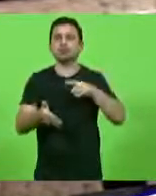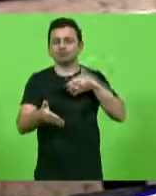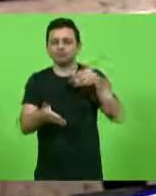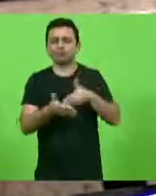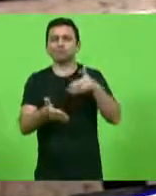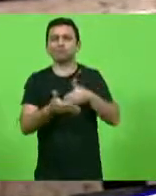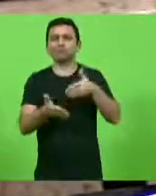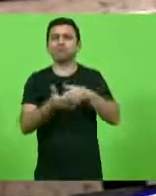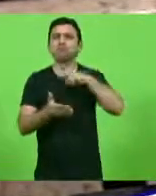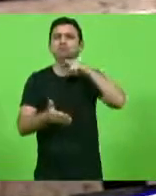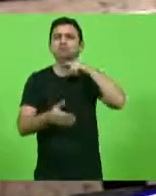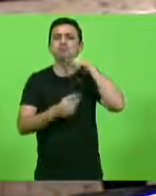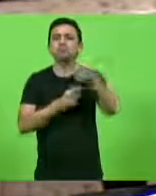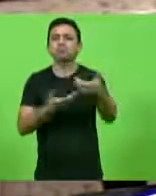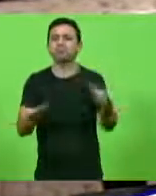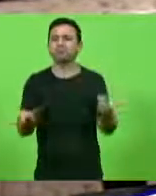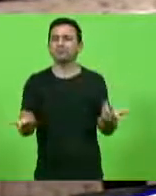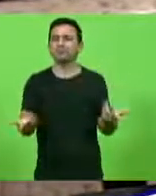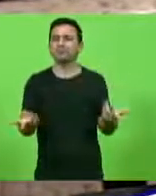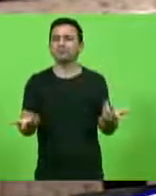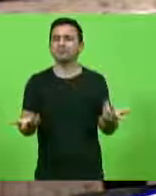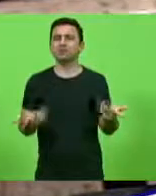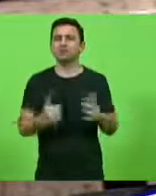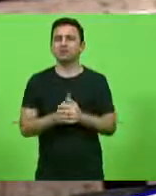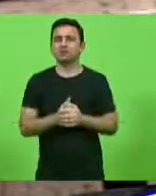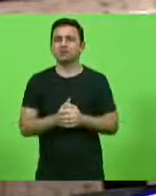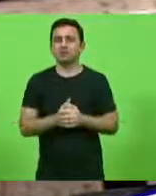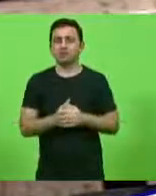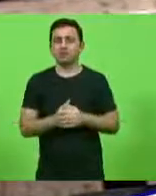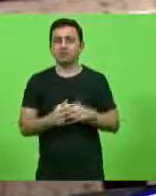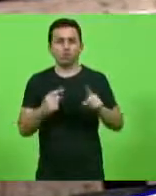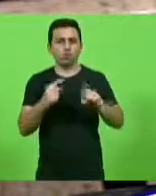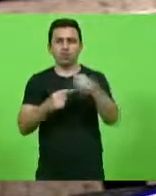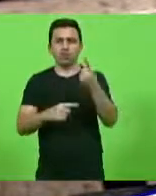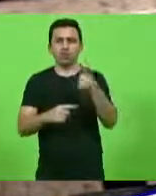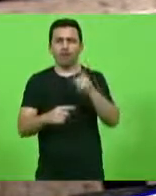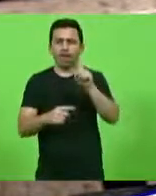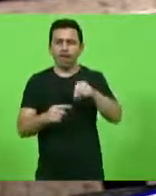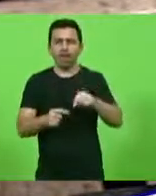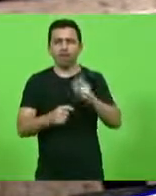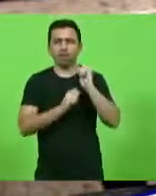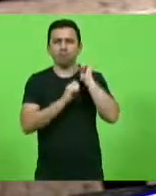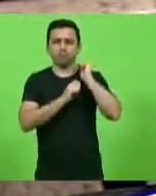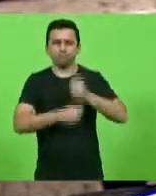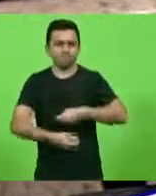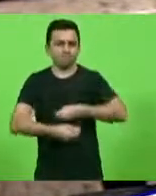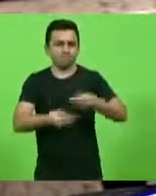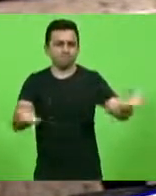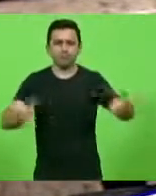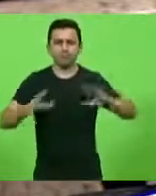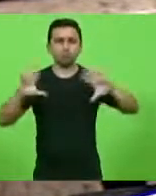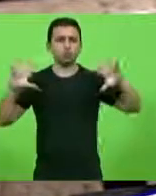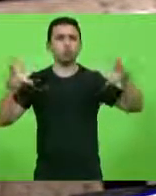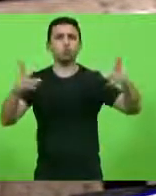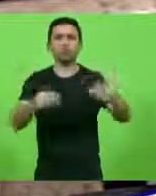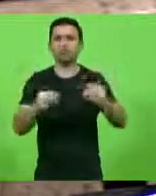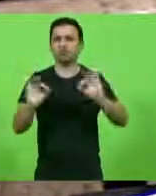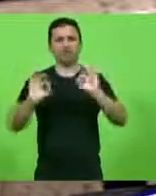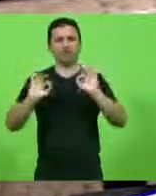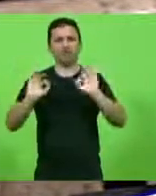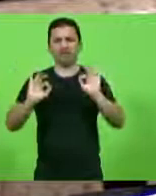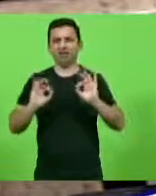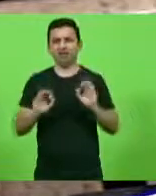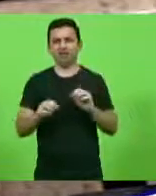esdrúxula que quebra a indústria, né, quase que cultural. Não é uma pesca predatória, estamos falando de pesca artesanal, onde não usa sonar, não